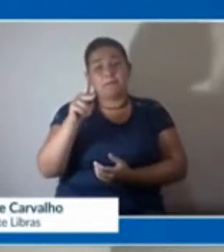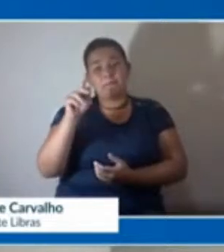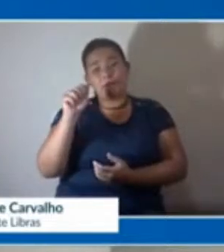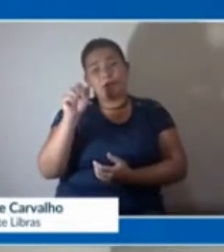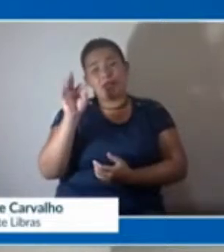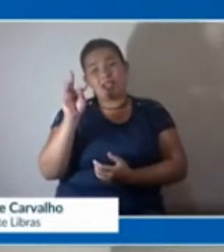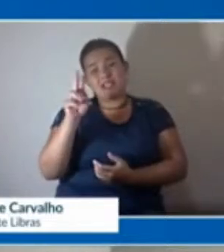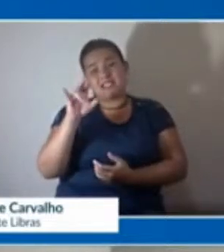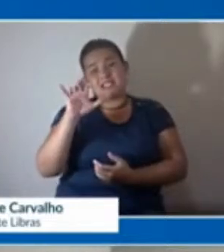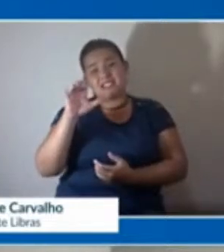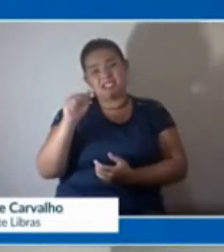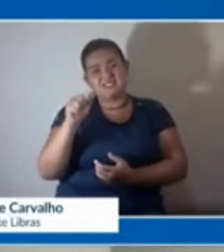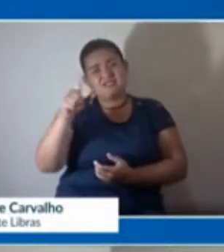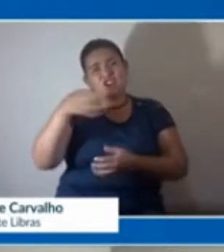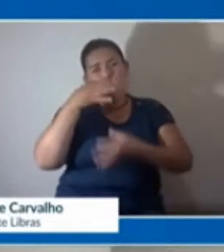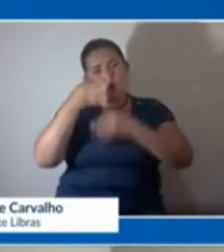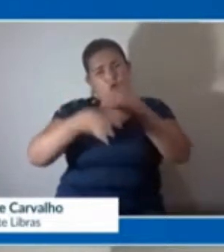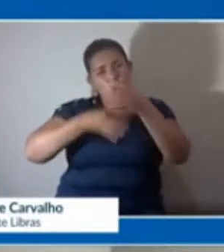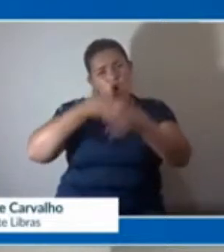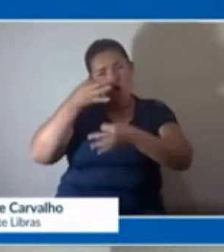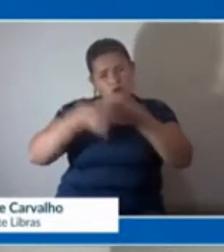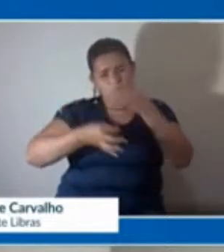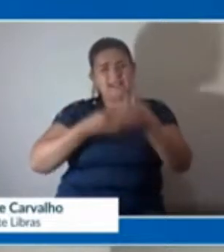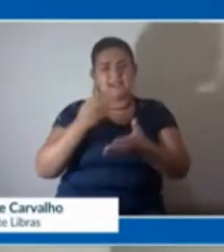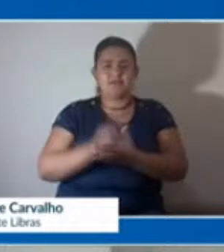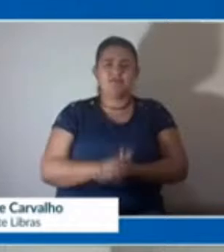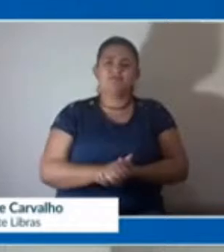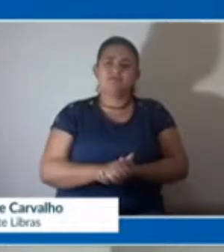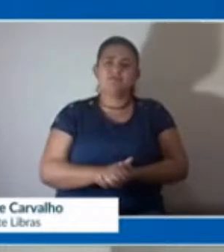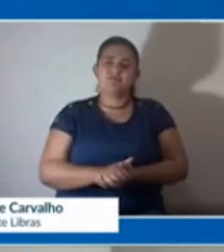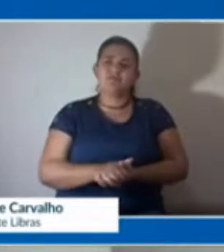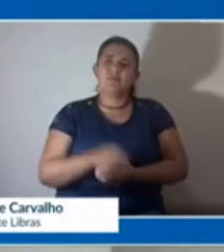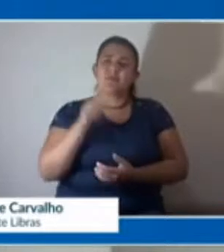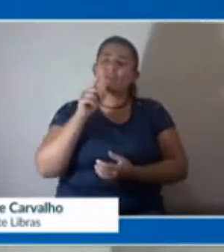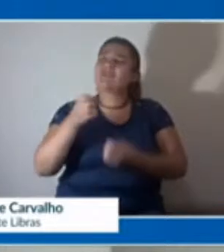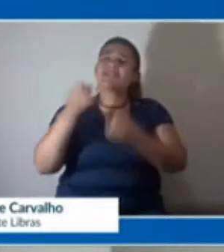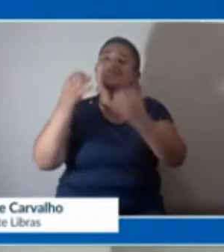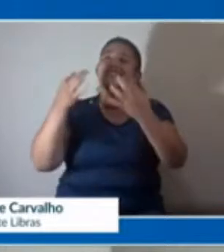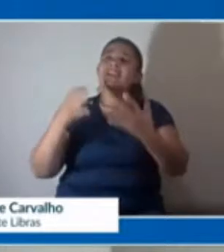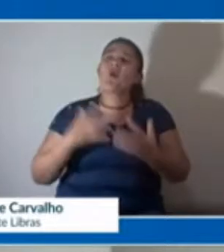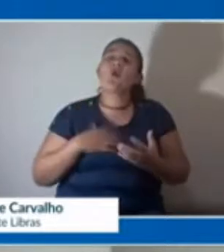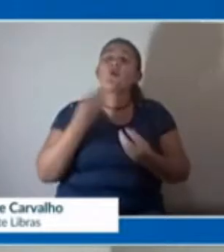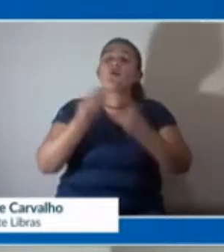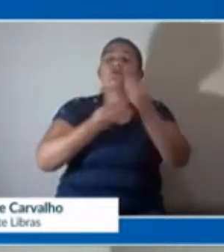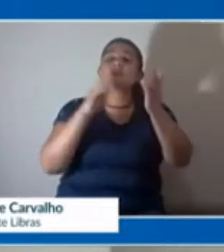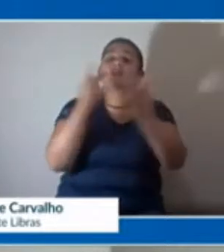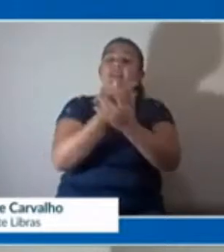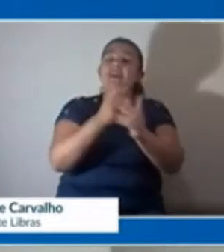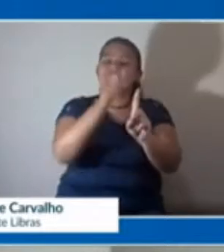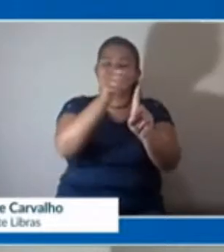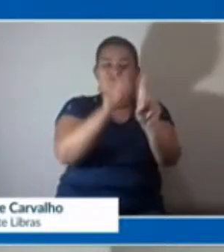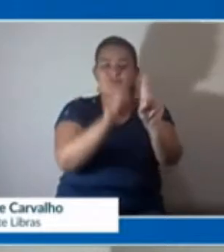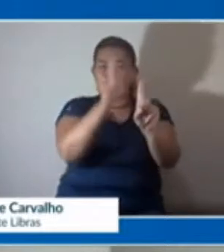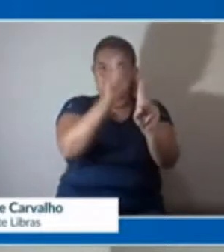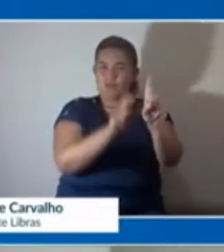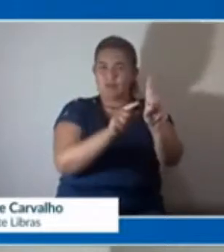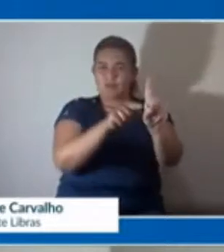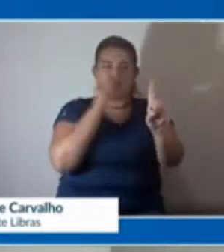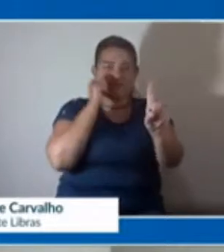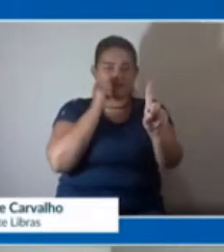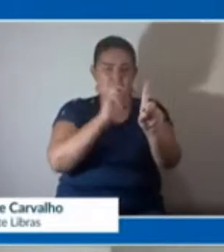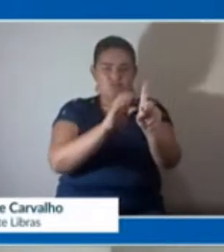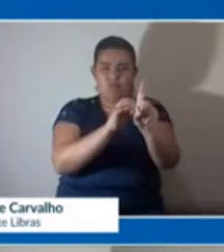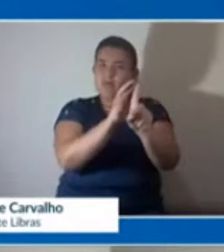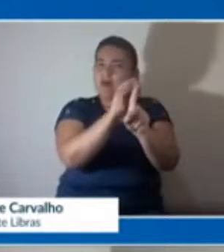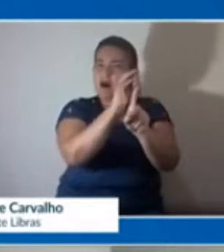estava comentando no final do nosso primeiro bloco. Você falou muito sobre a questão do assédio. Recentemente, houve o grande movimento, né, do Me